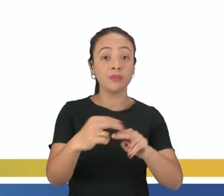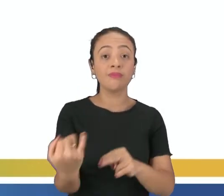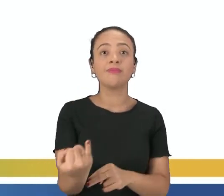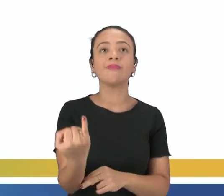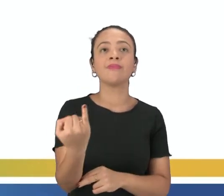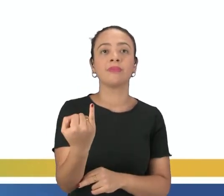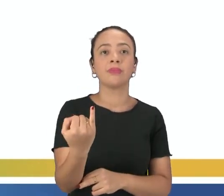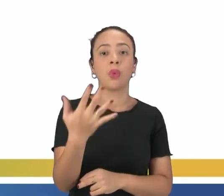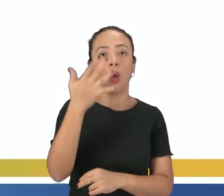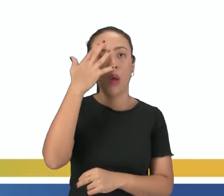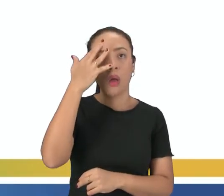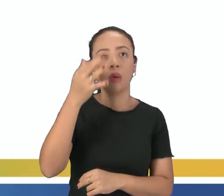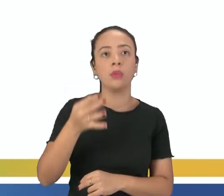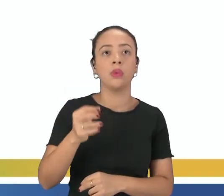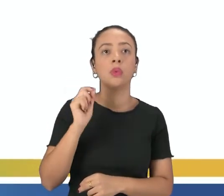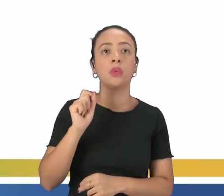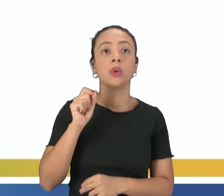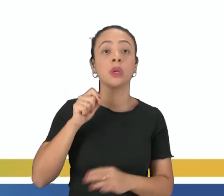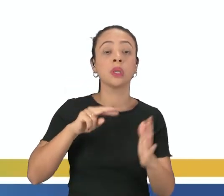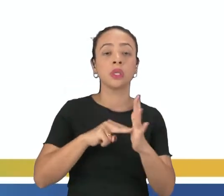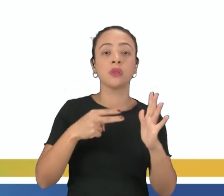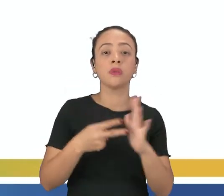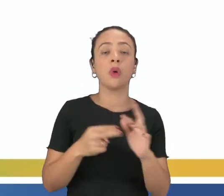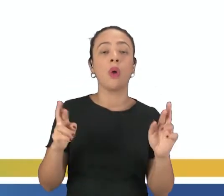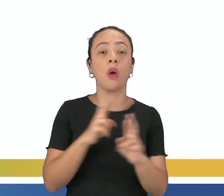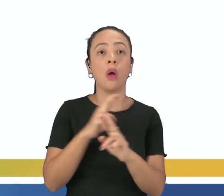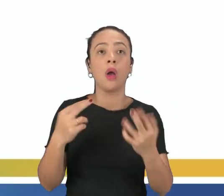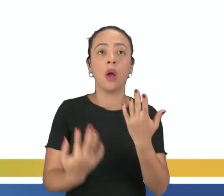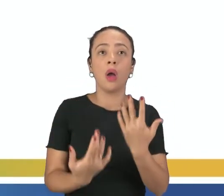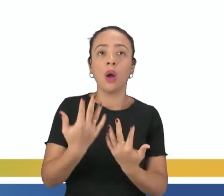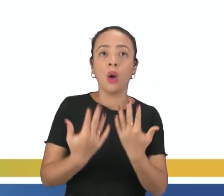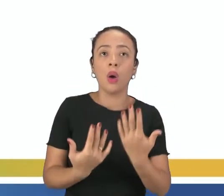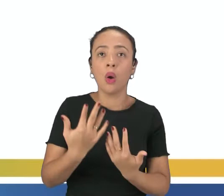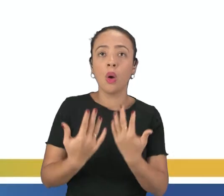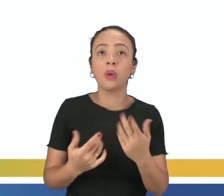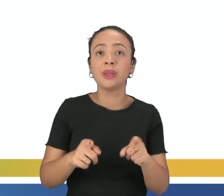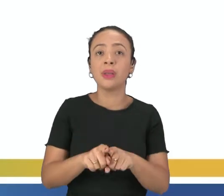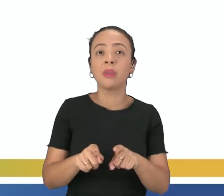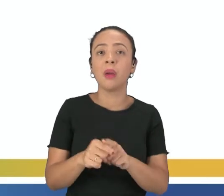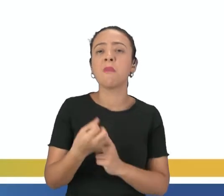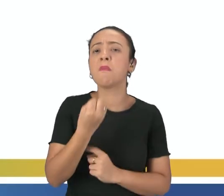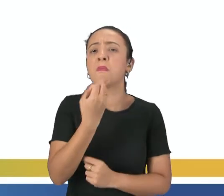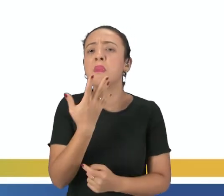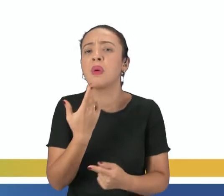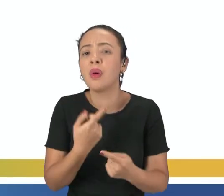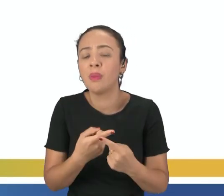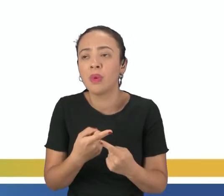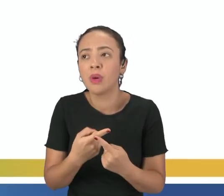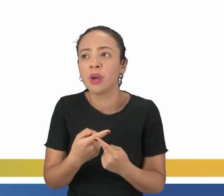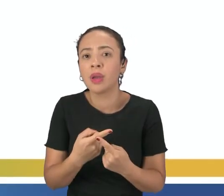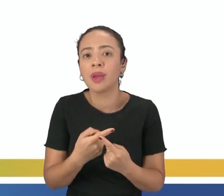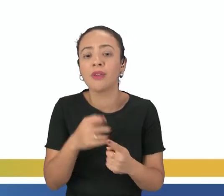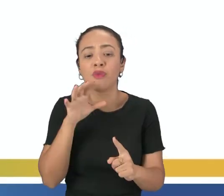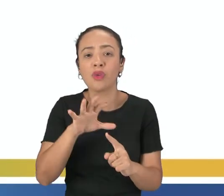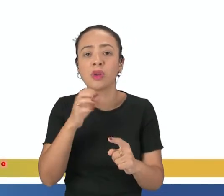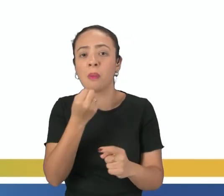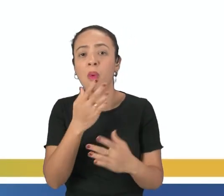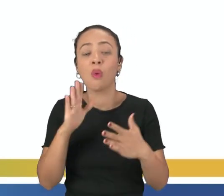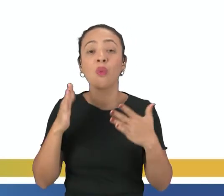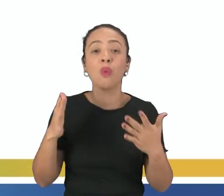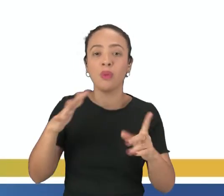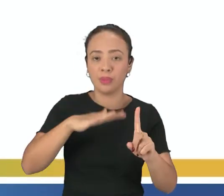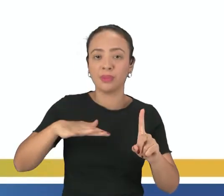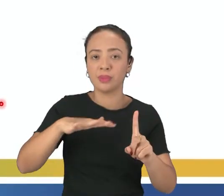a importância a gente compreender o que é uma reação de combustância e quais são os benefícios que ela traz para a nossa